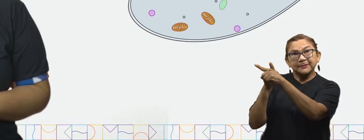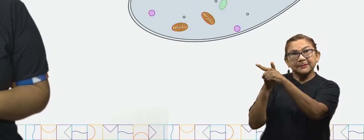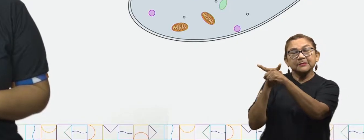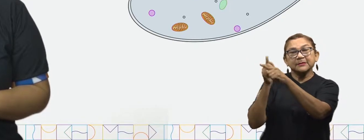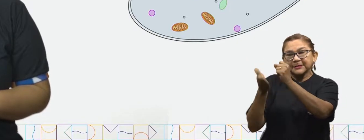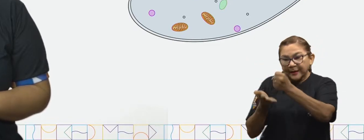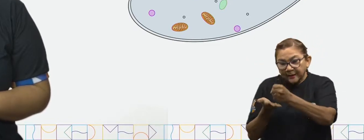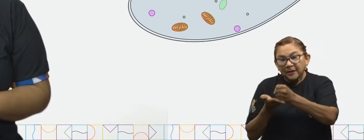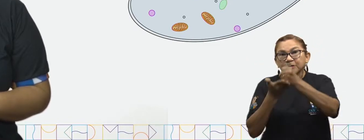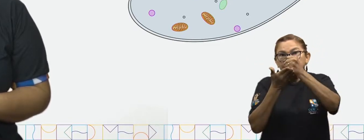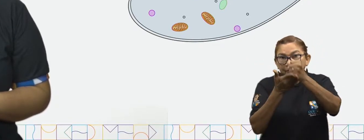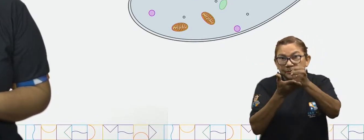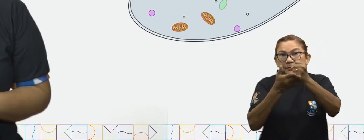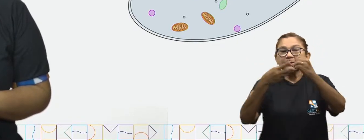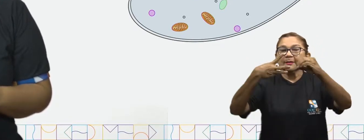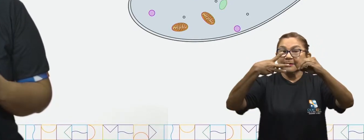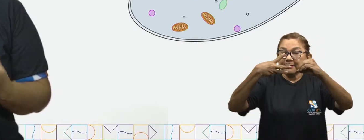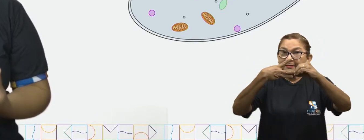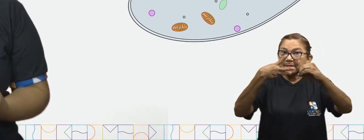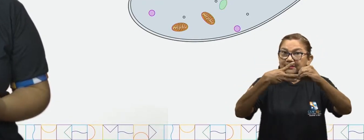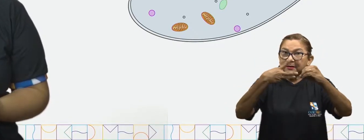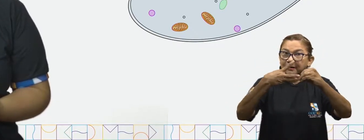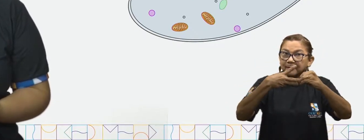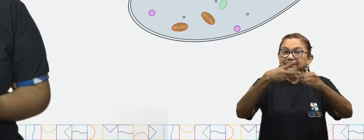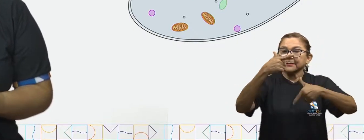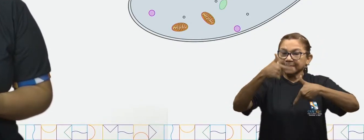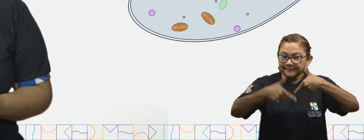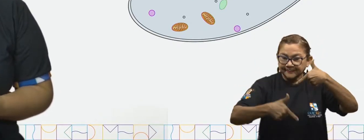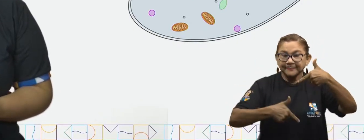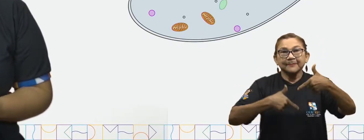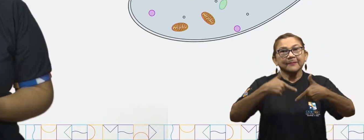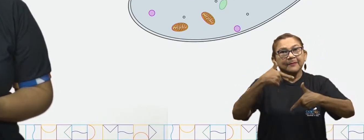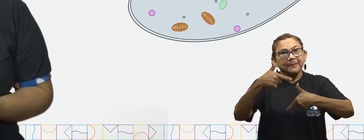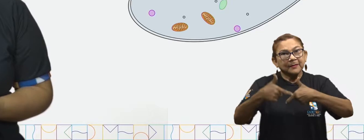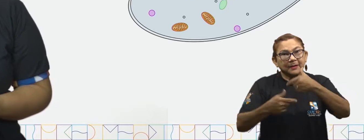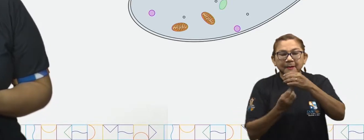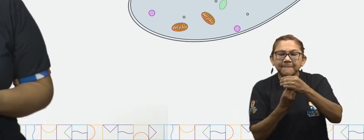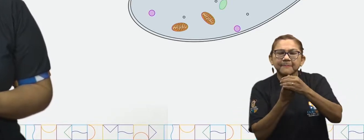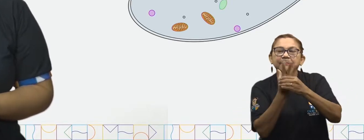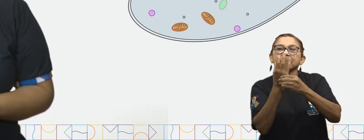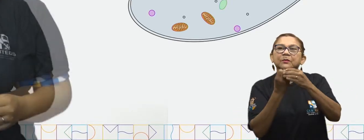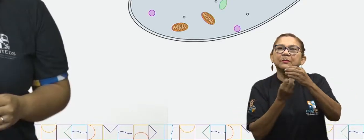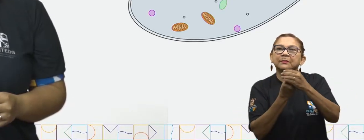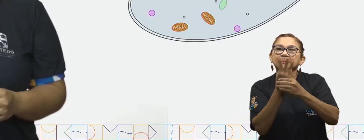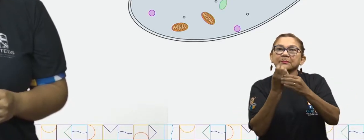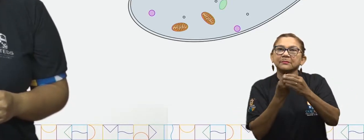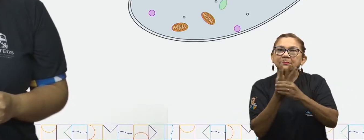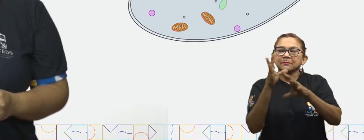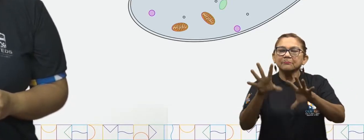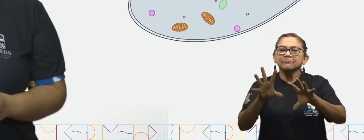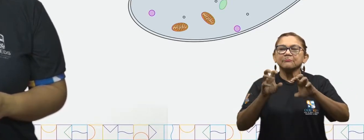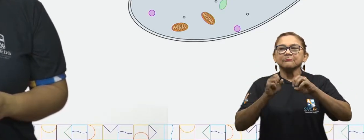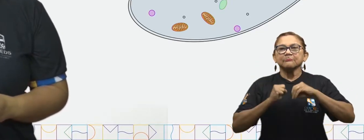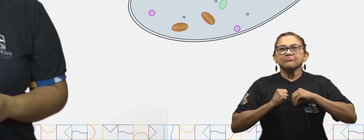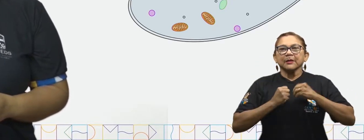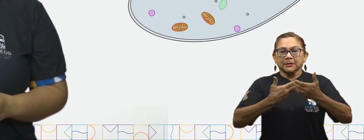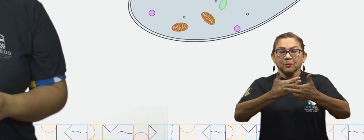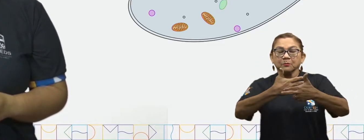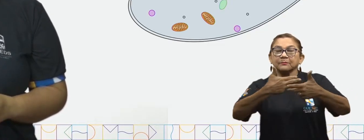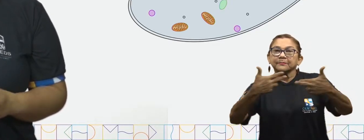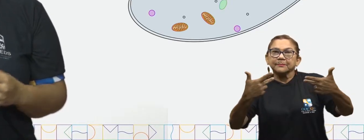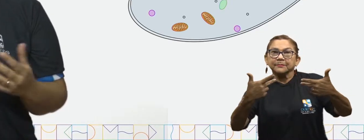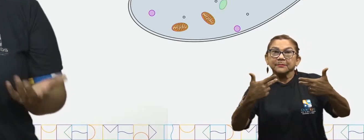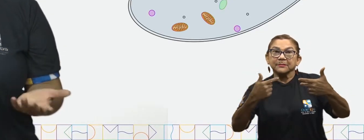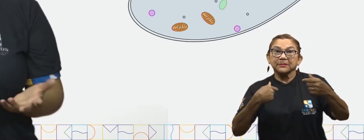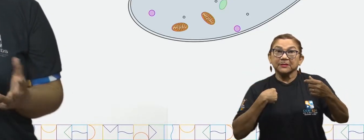pelo retículo endoplasmático, e ribossomos, que produzem proteínas. Proteínas são substâncias